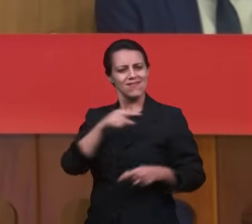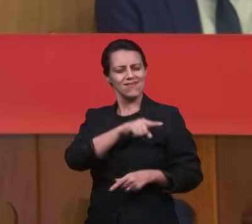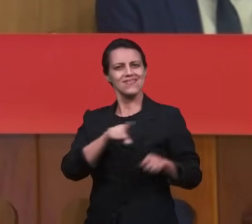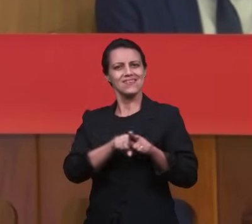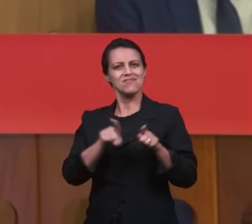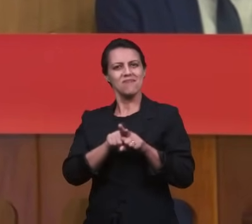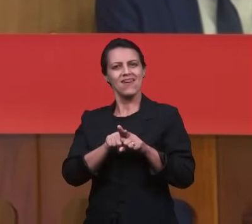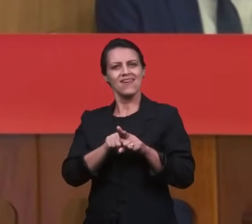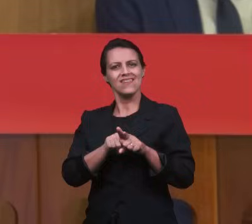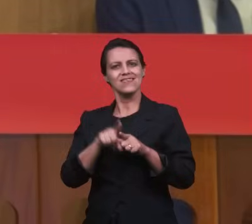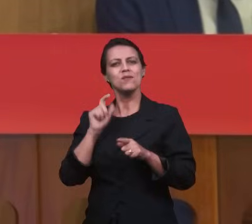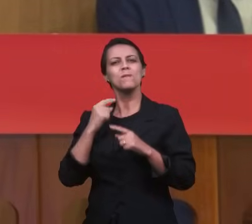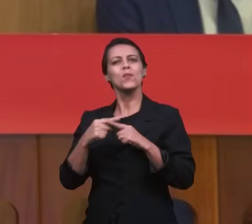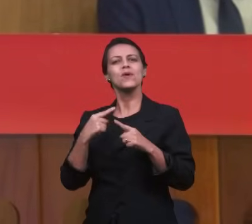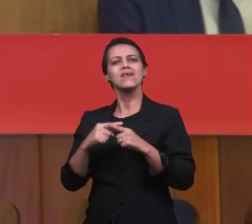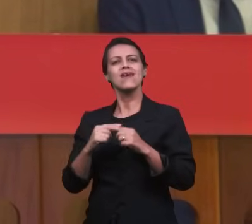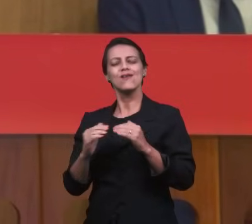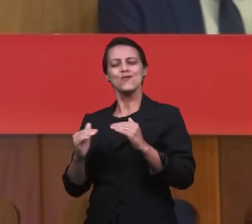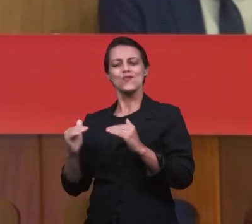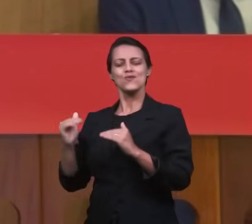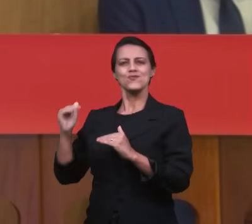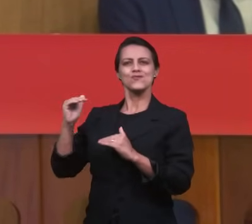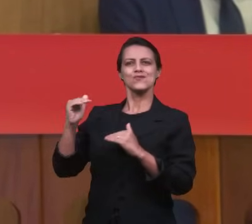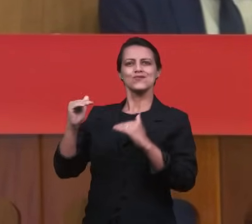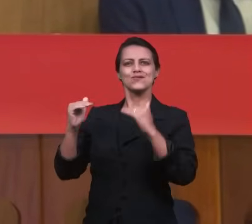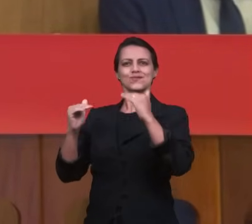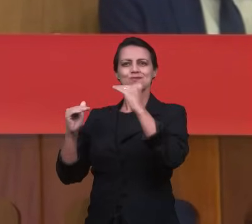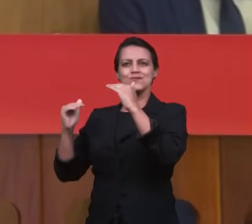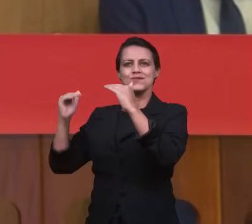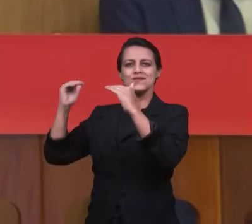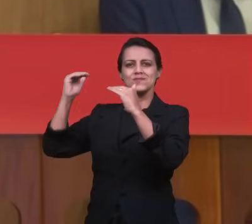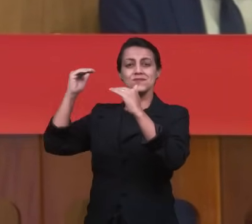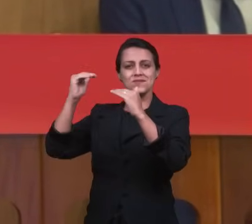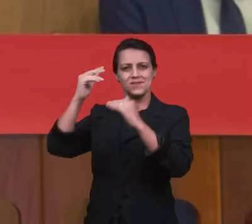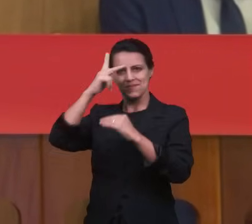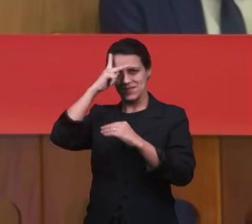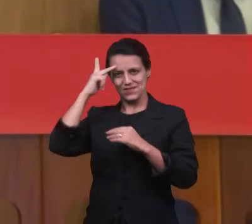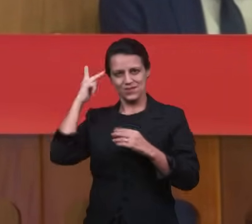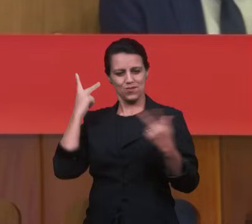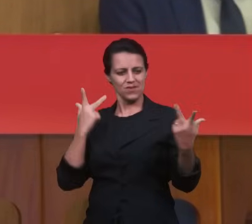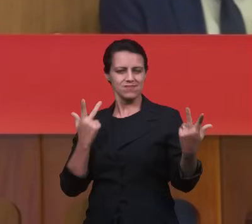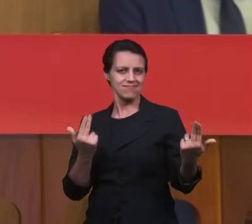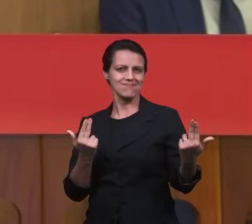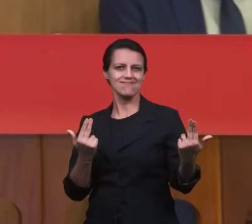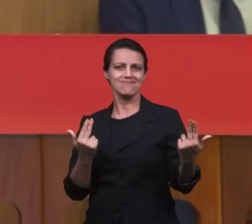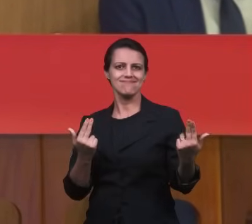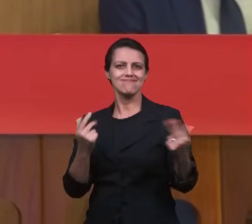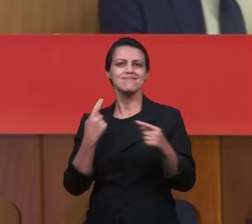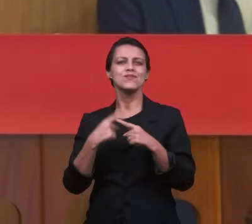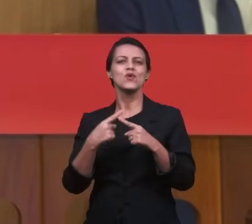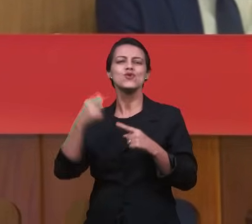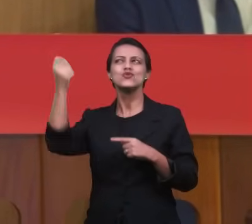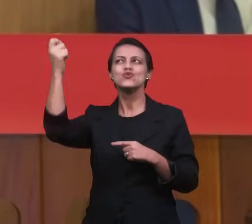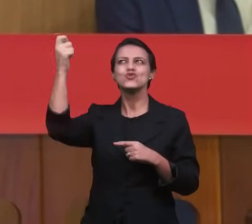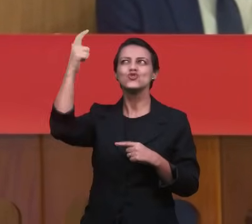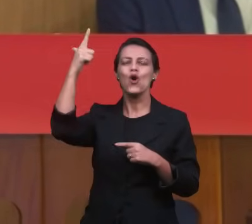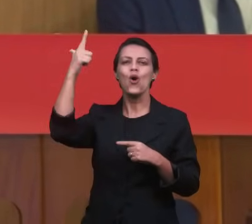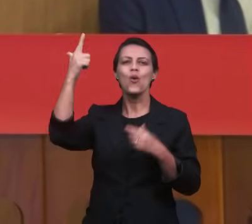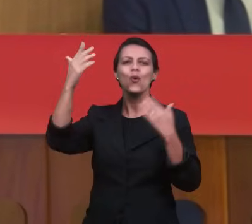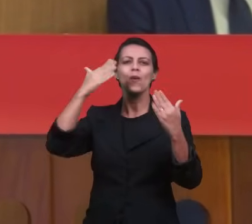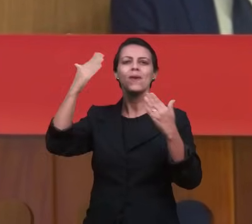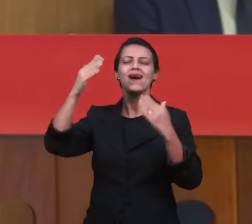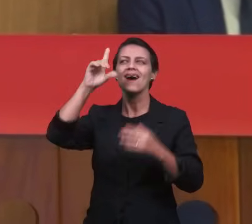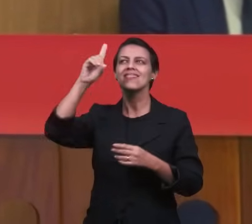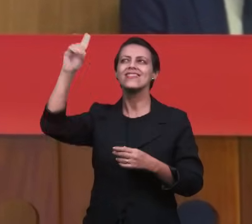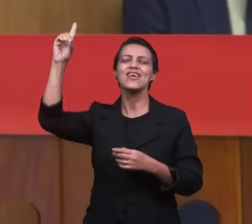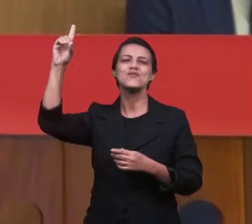para cima. E ele vai dando, e quanto mais sol, é a justiça de Deus, a justificação dele na sua